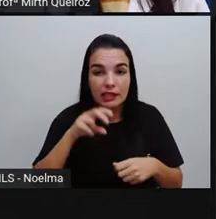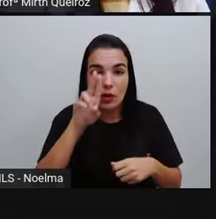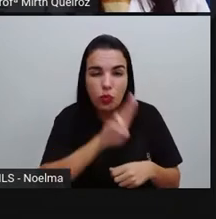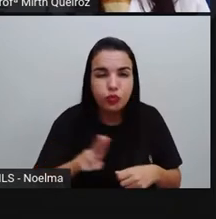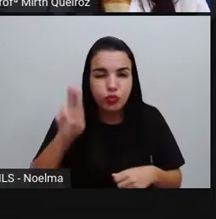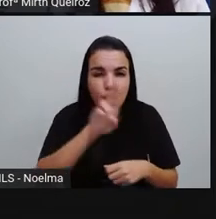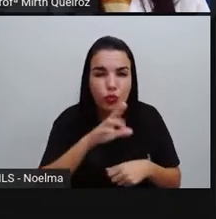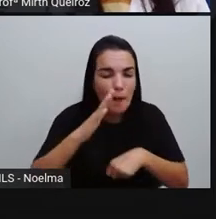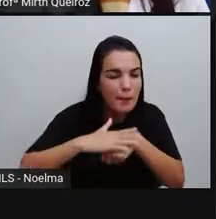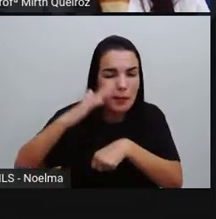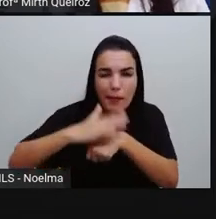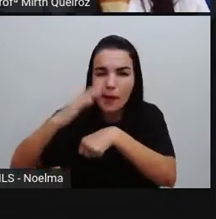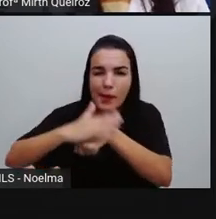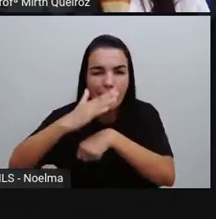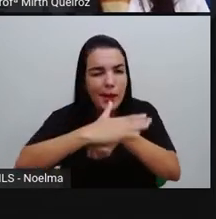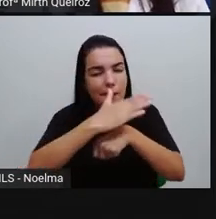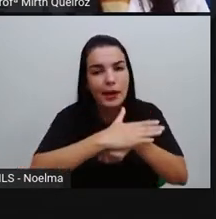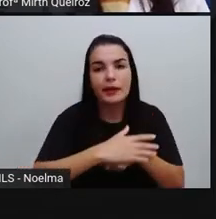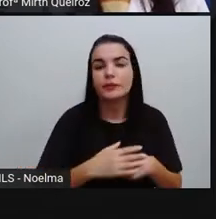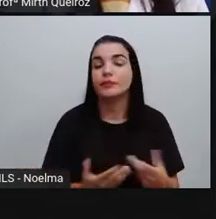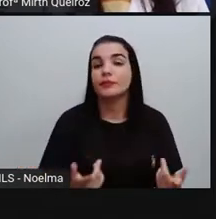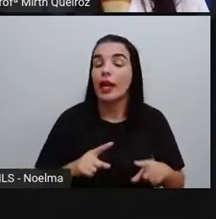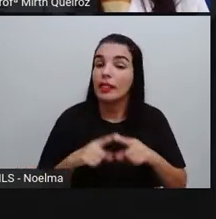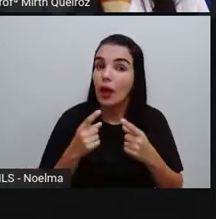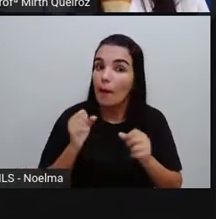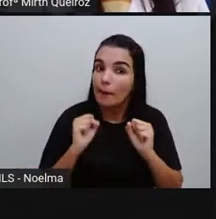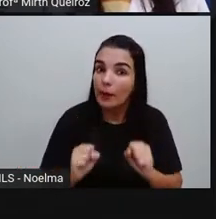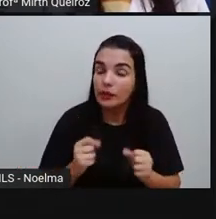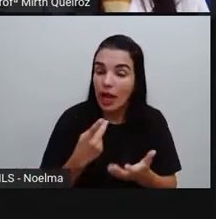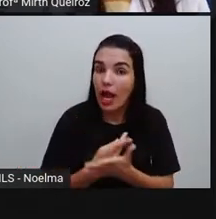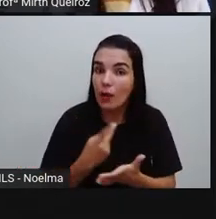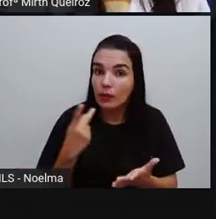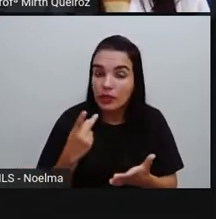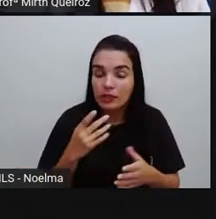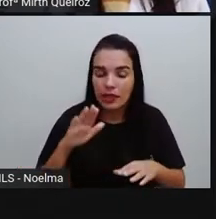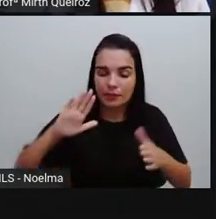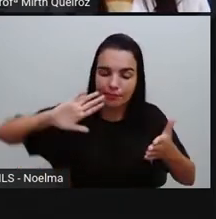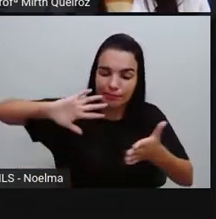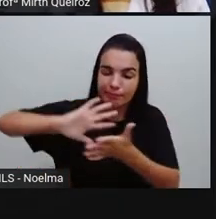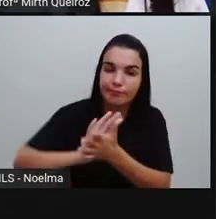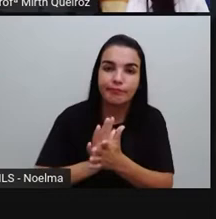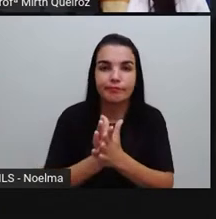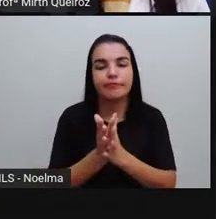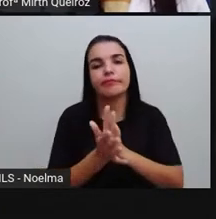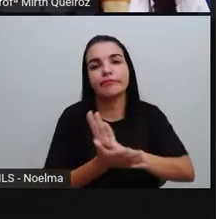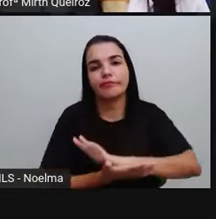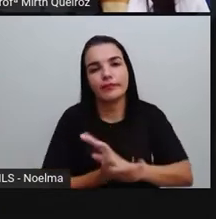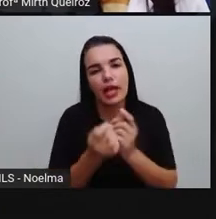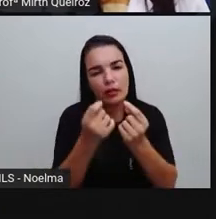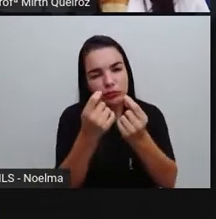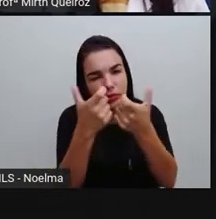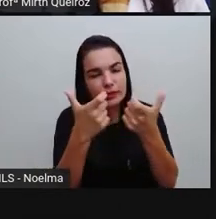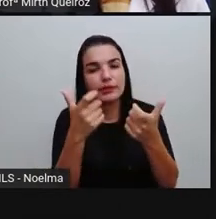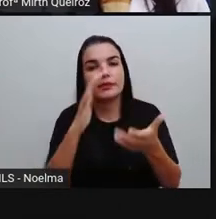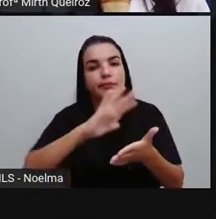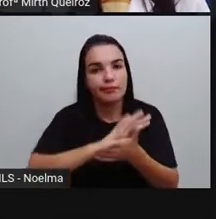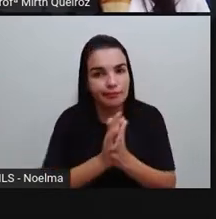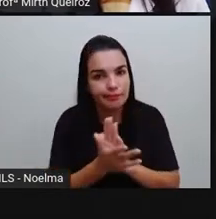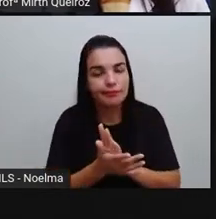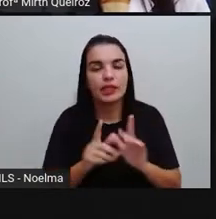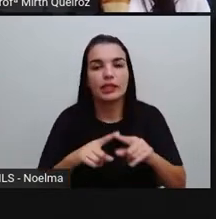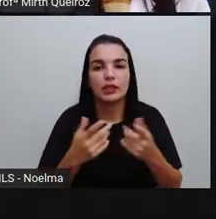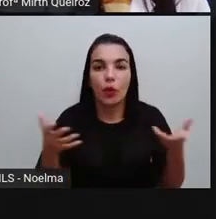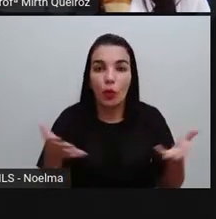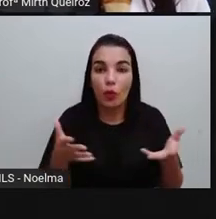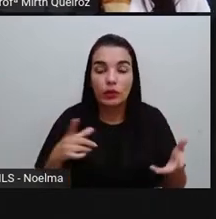por exemplo, o que aconteceu com a madeira e do pau-brasil, quando houve a exploração do pau-brasil, ele quase foi extinto, né? Hoje a